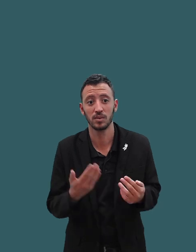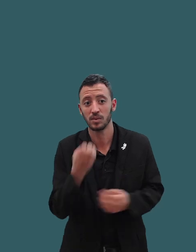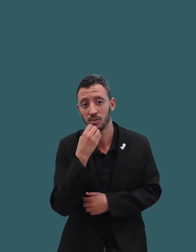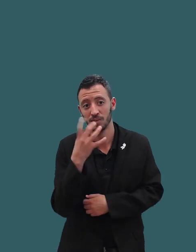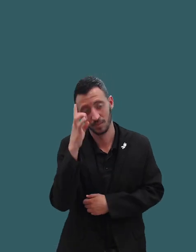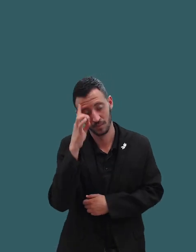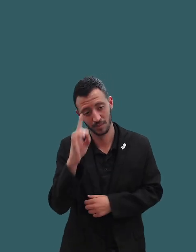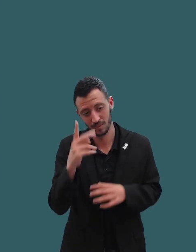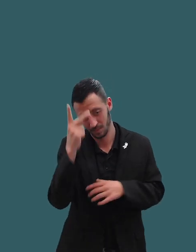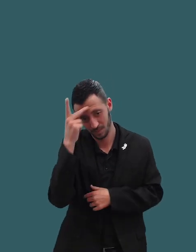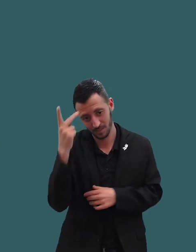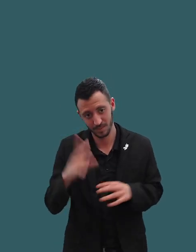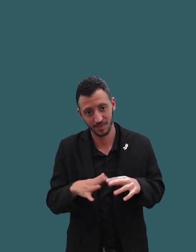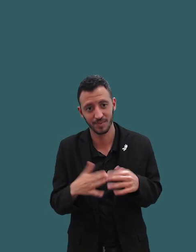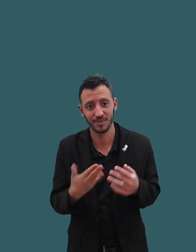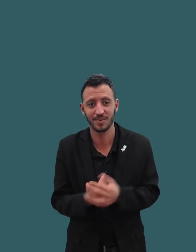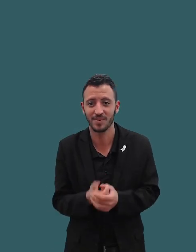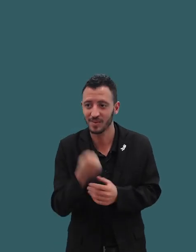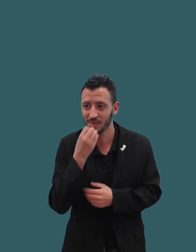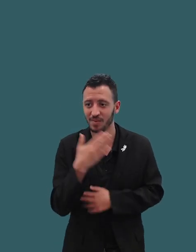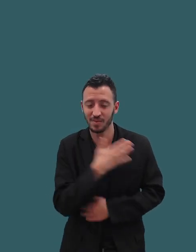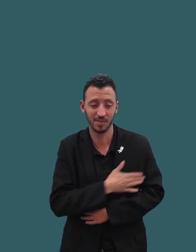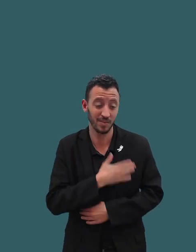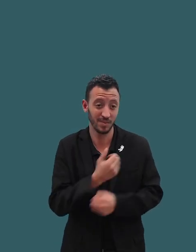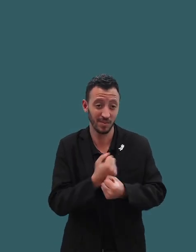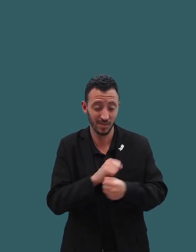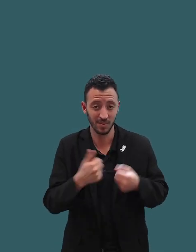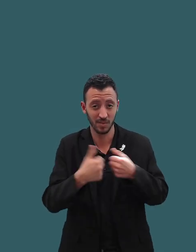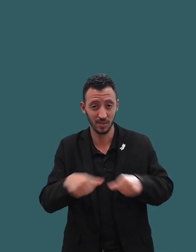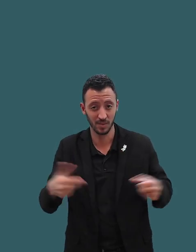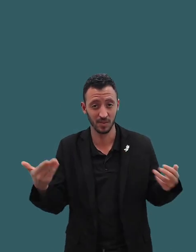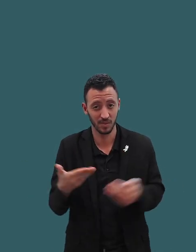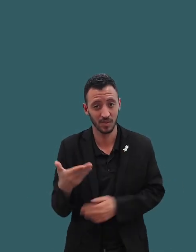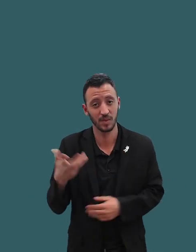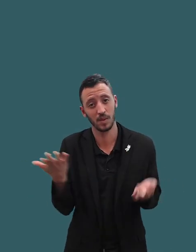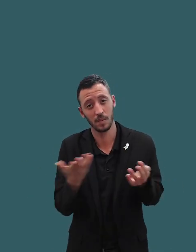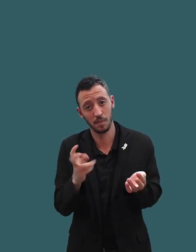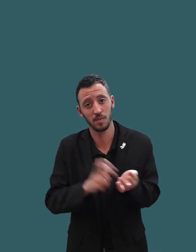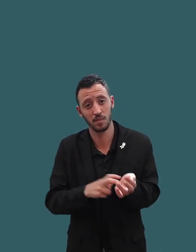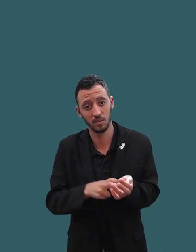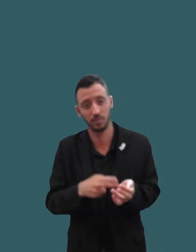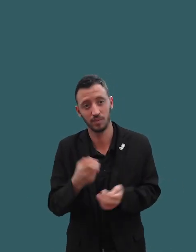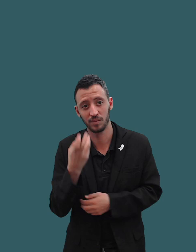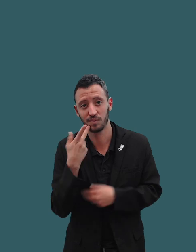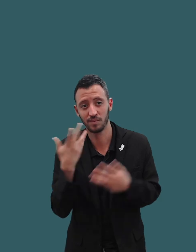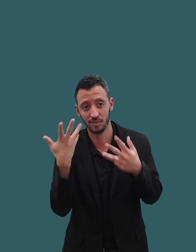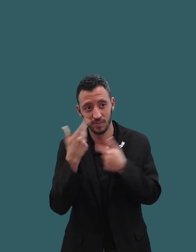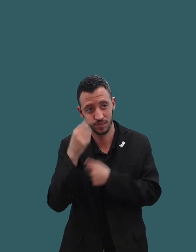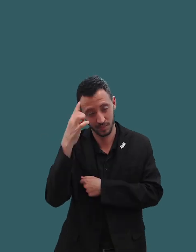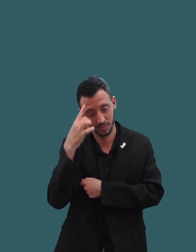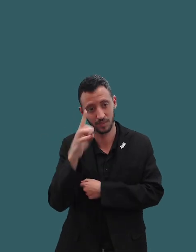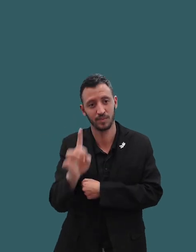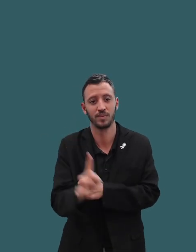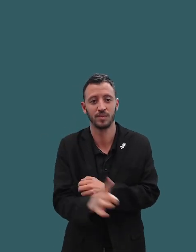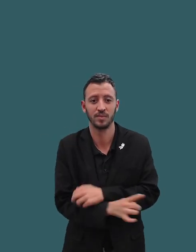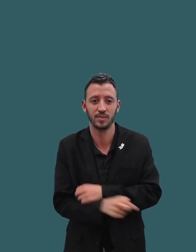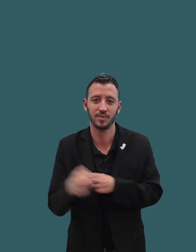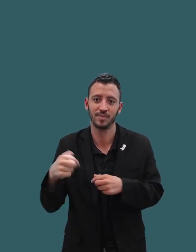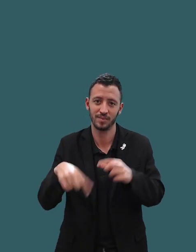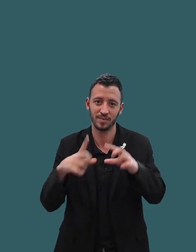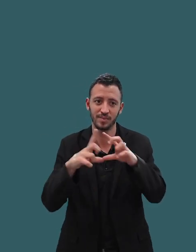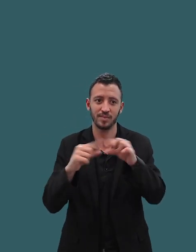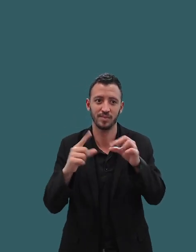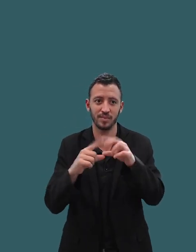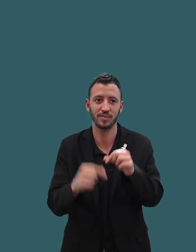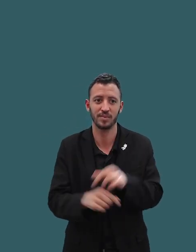Bom dia, pessoal. Prazer enorme estar aqui nessa manhã, nesse belíssimo dia em